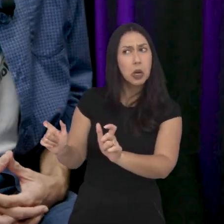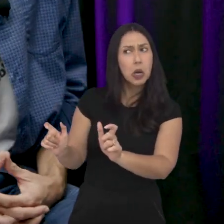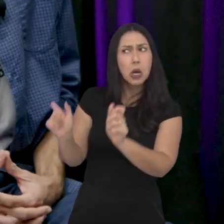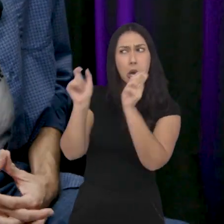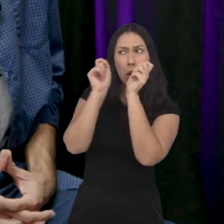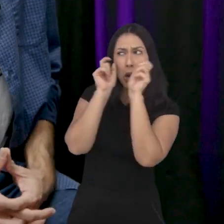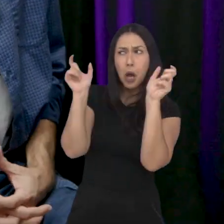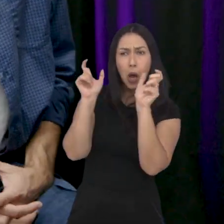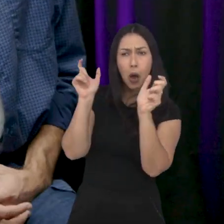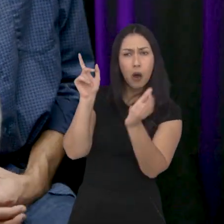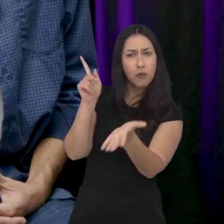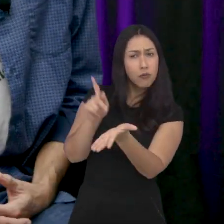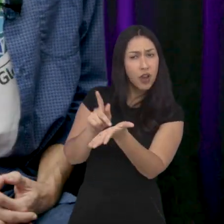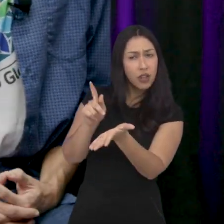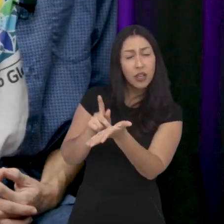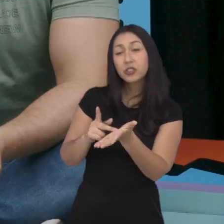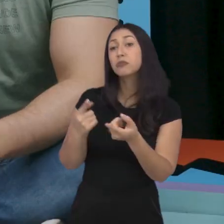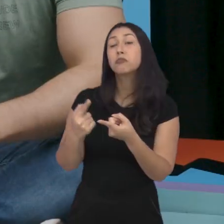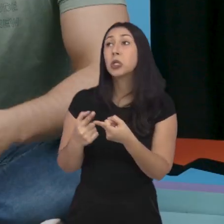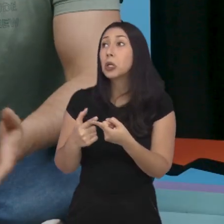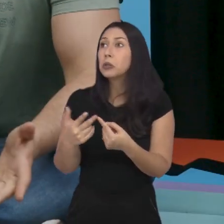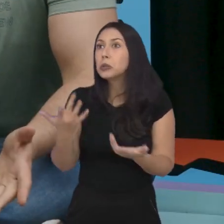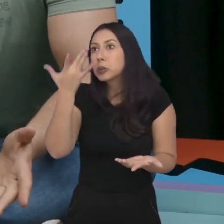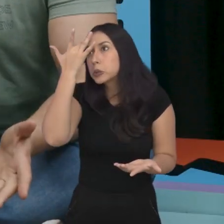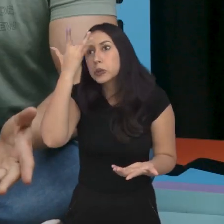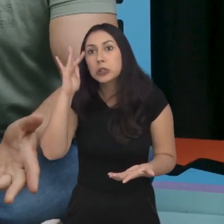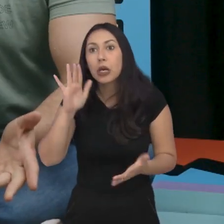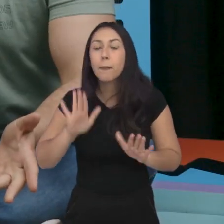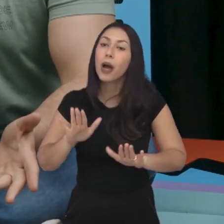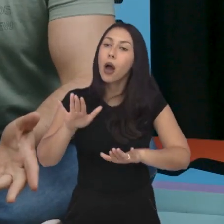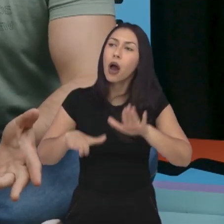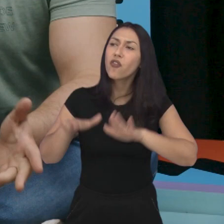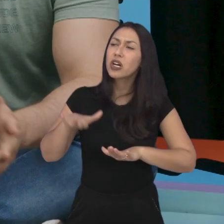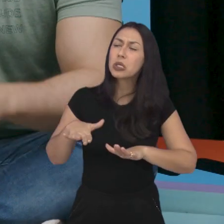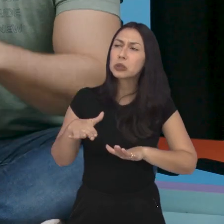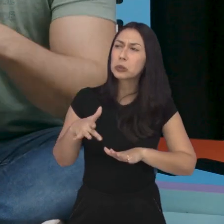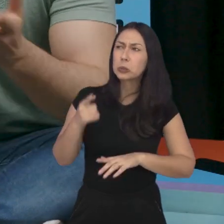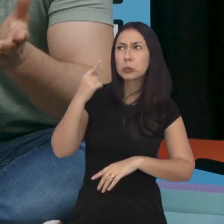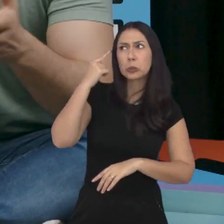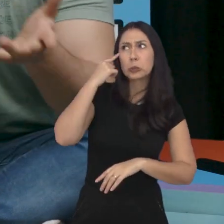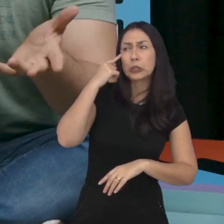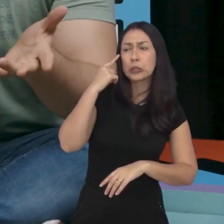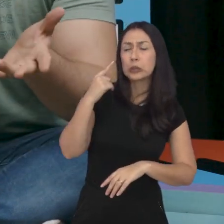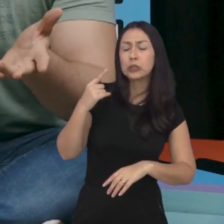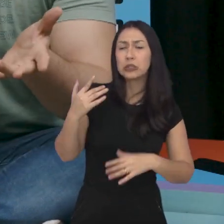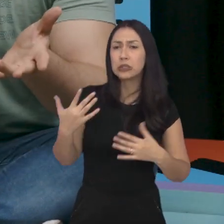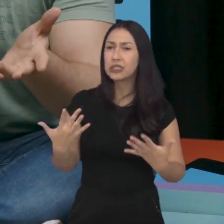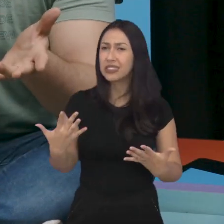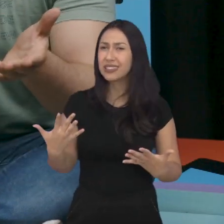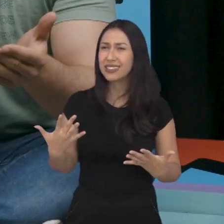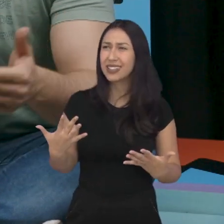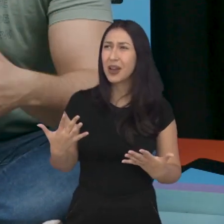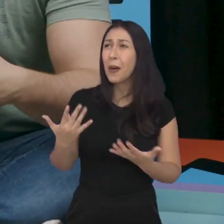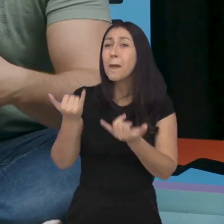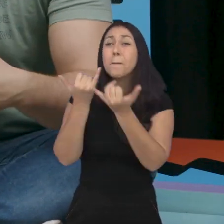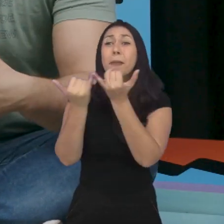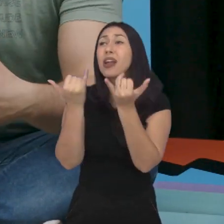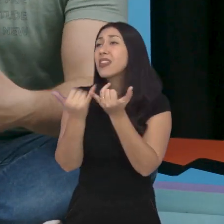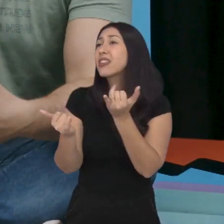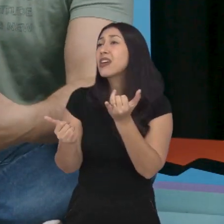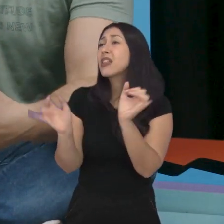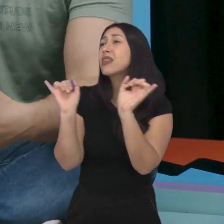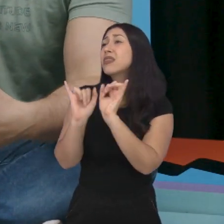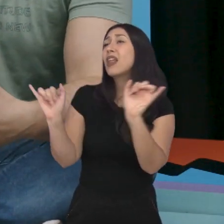fato, acordando para isso e mudando? Porque, não sei, a impressão que dá, pelo menos assim, né, a grosso modo, é de que ainda soa como